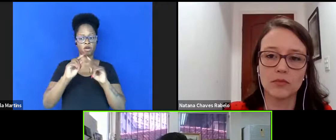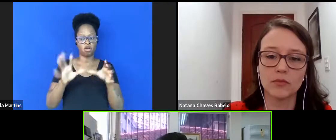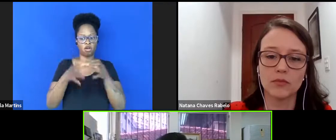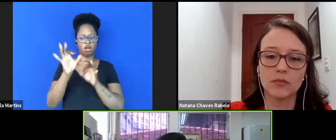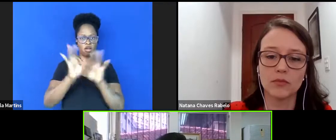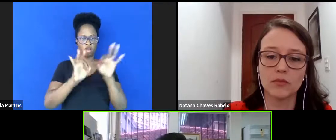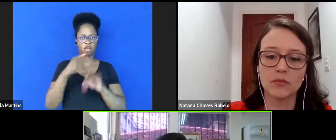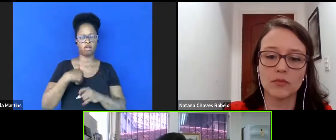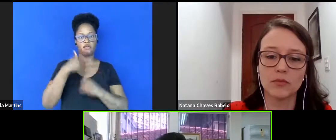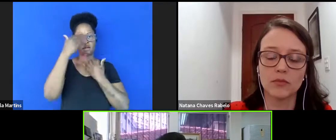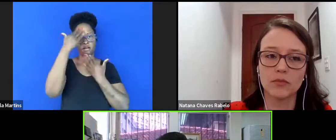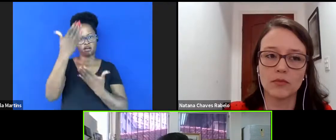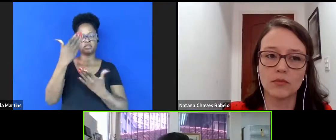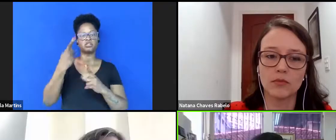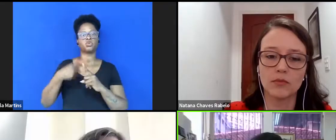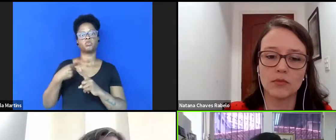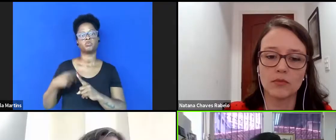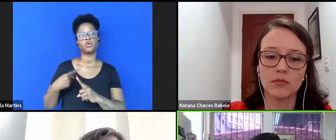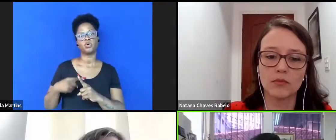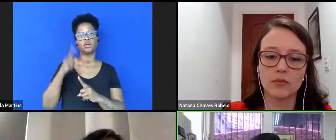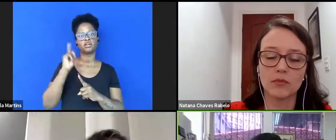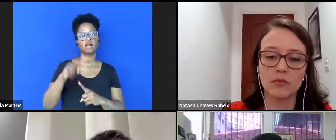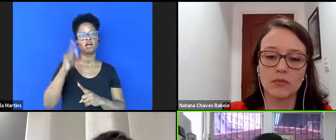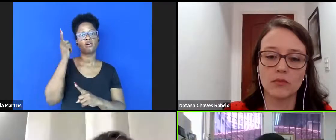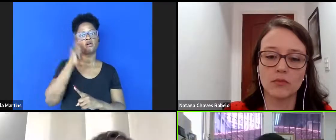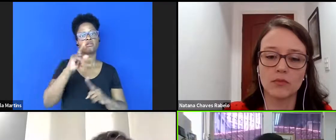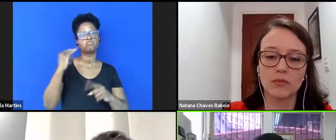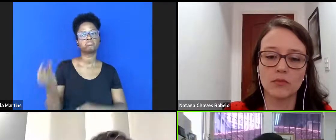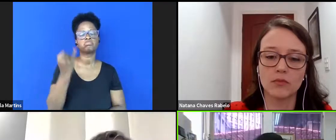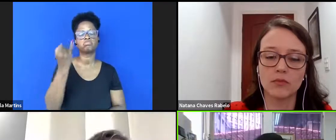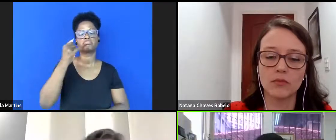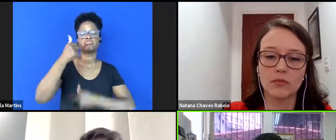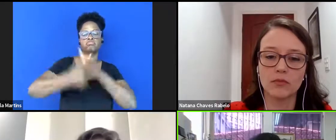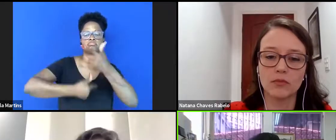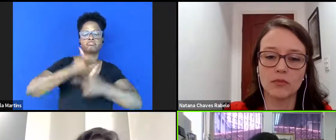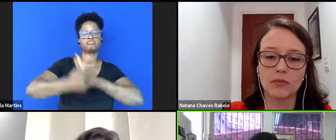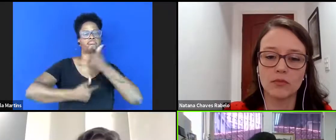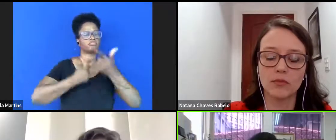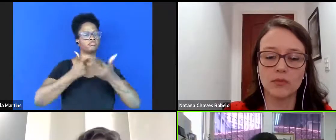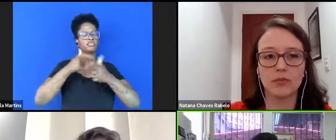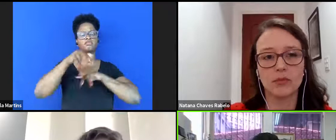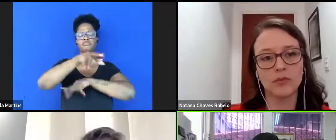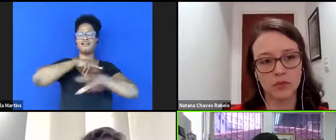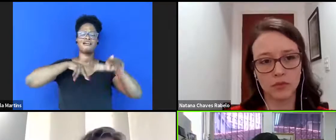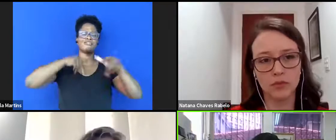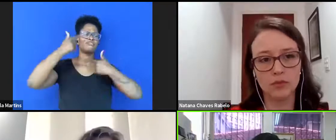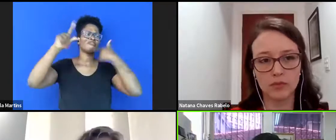organizadora em salientar esse trabalho, entre vários outros,